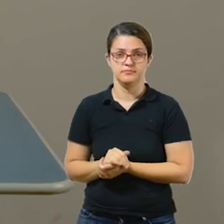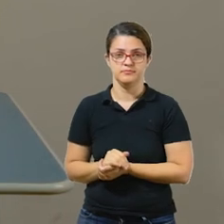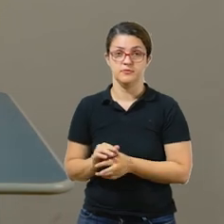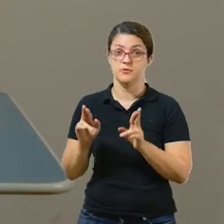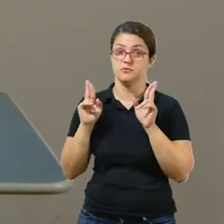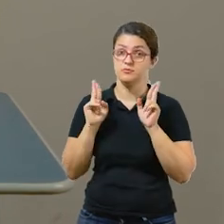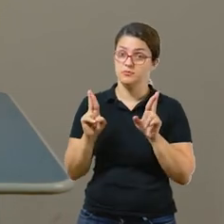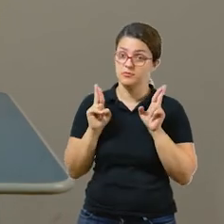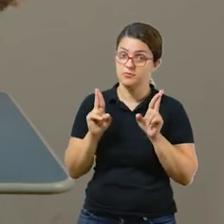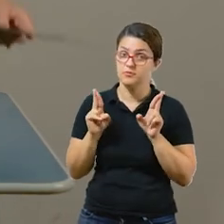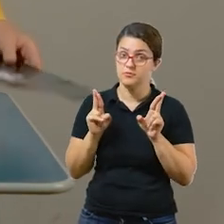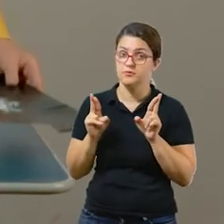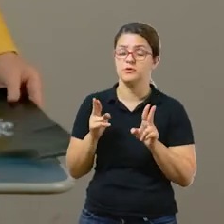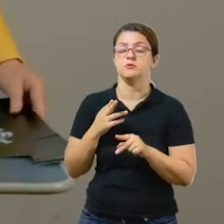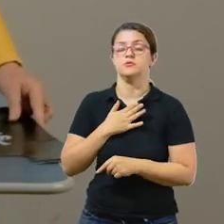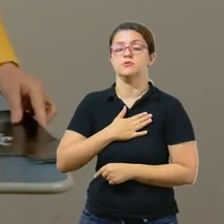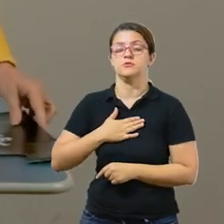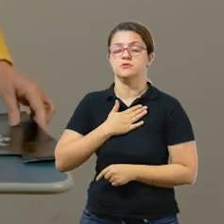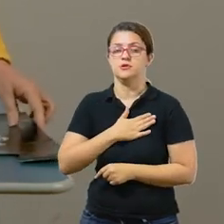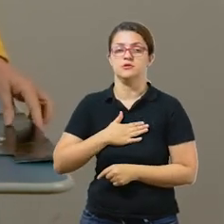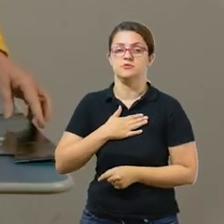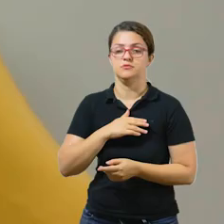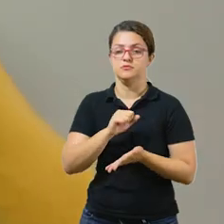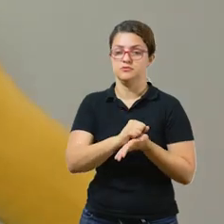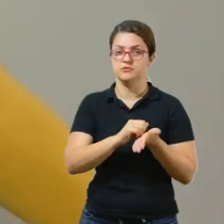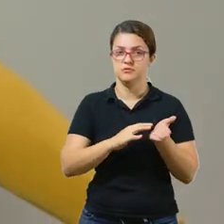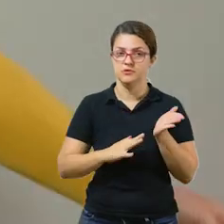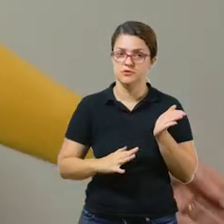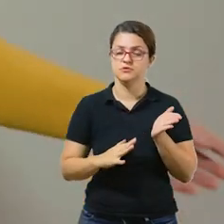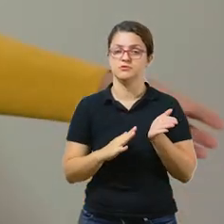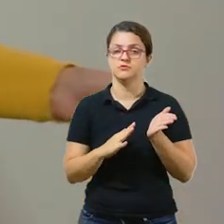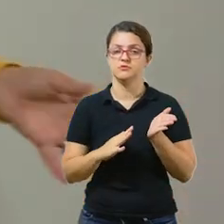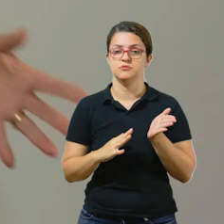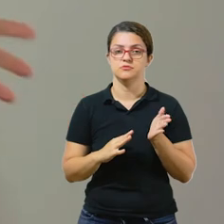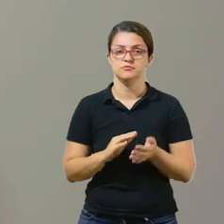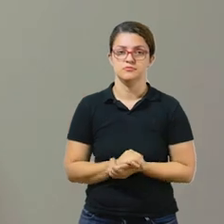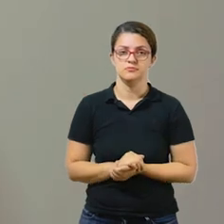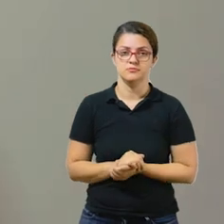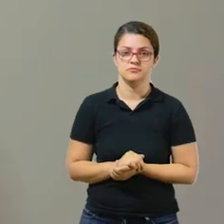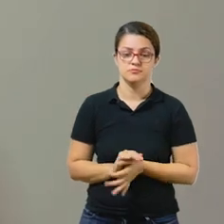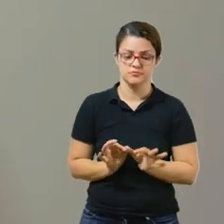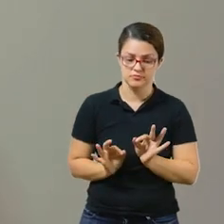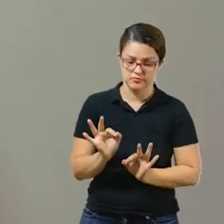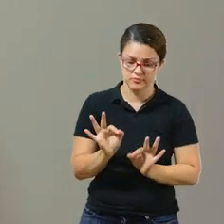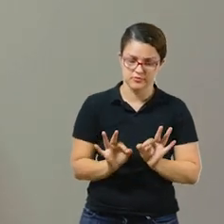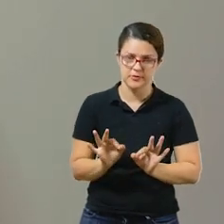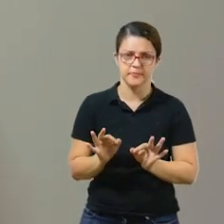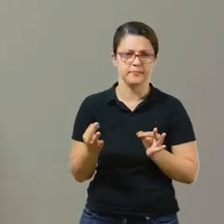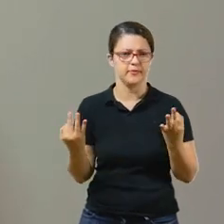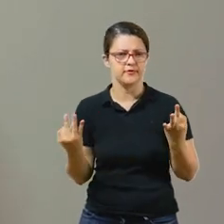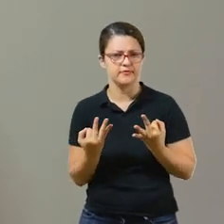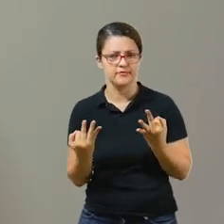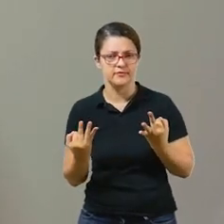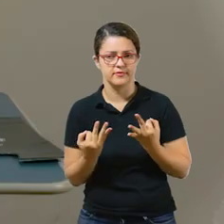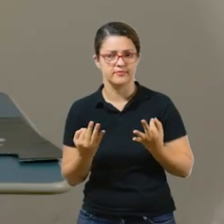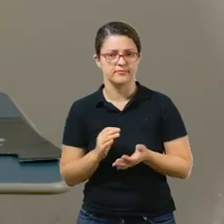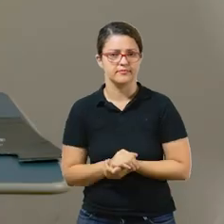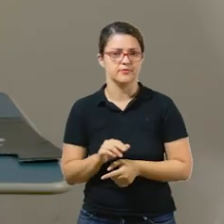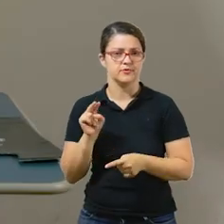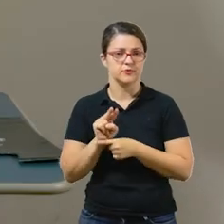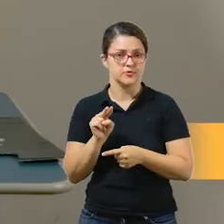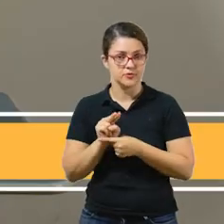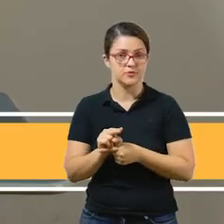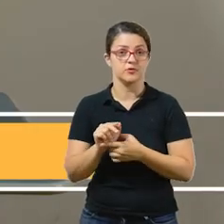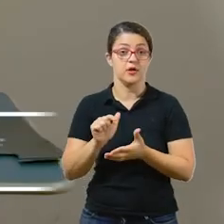Eu espero que vocês tenham gostado das nossas atividades, que vocês realizem com capricho,